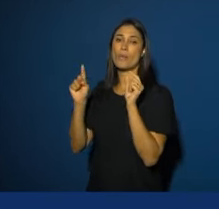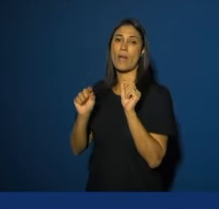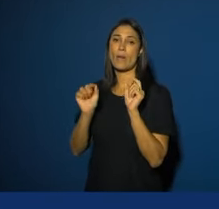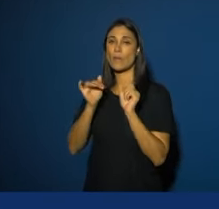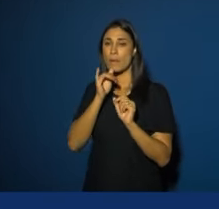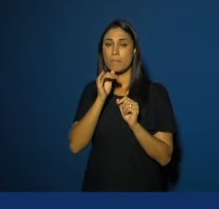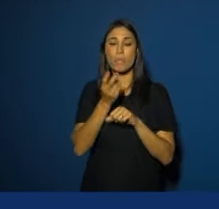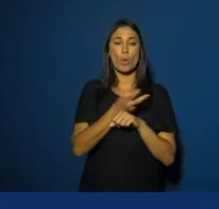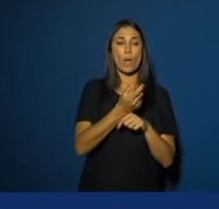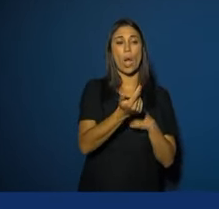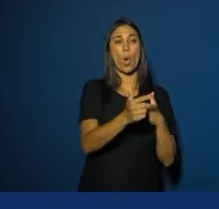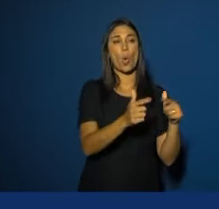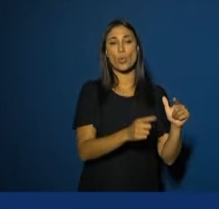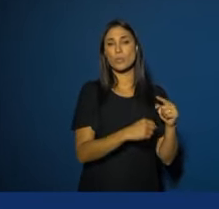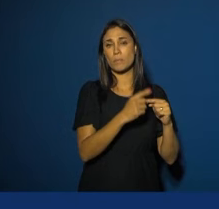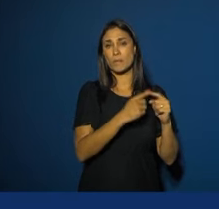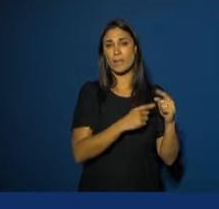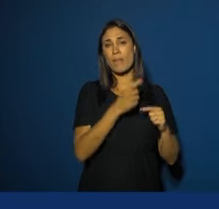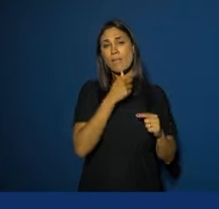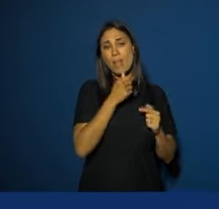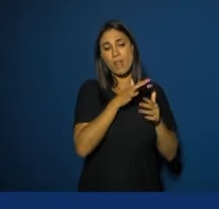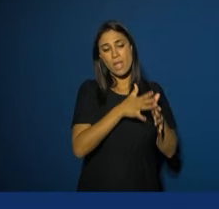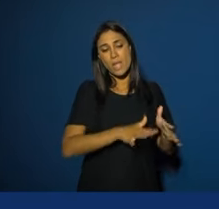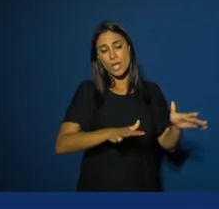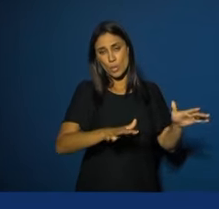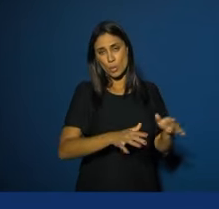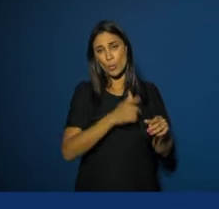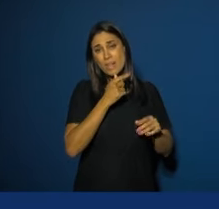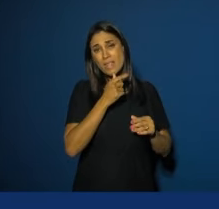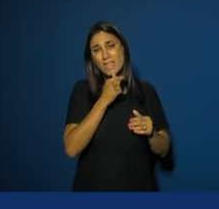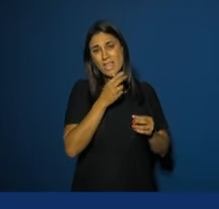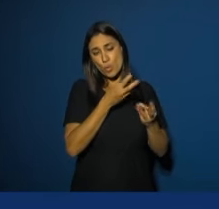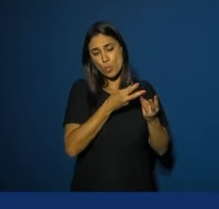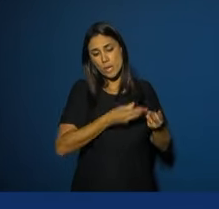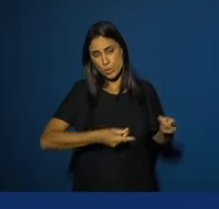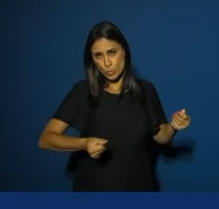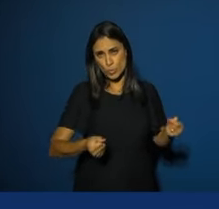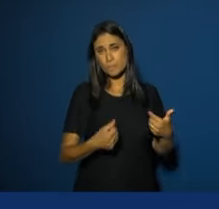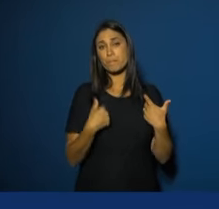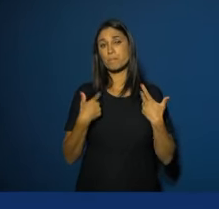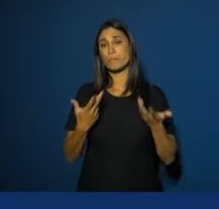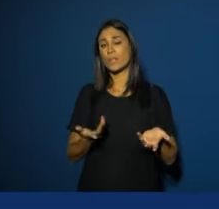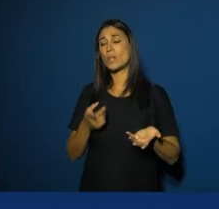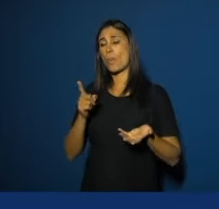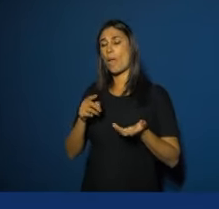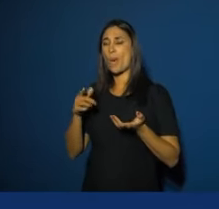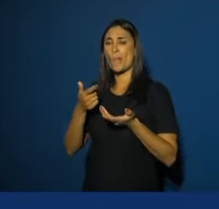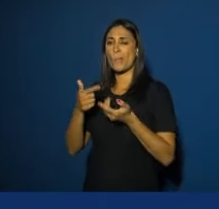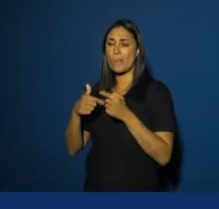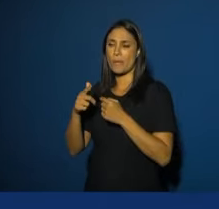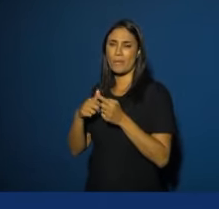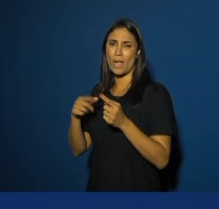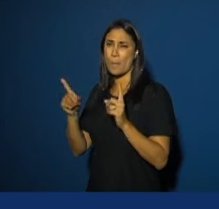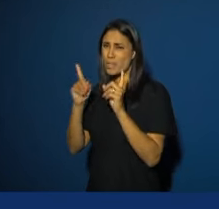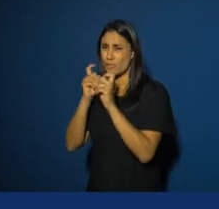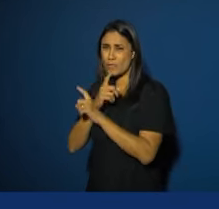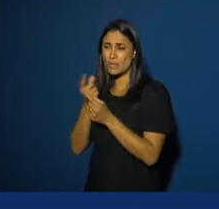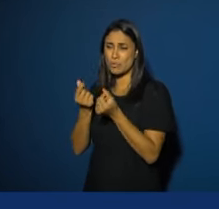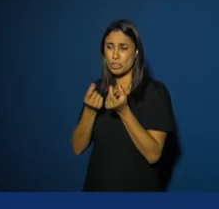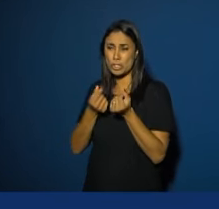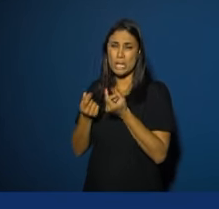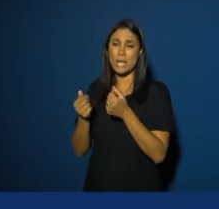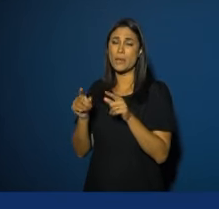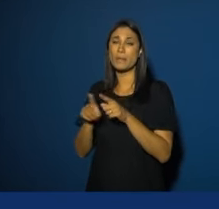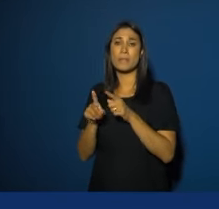os líquidos, né? Se encontrasse gás, na verdade, você abandonava, é um produto muito mais difícil de monetizar, e o que você buscava